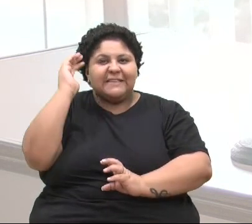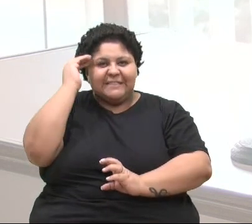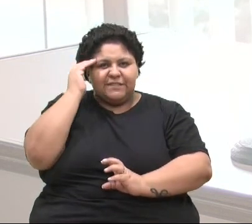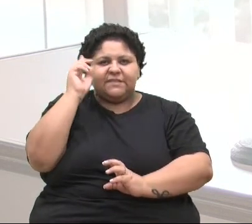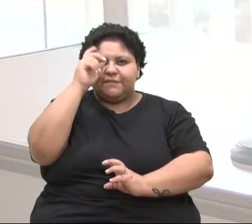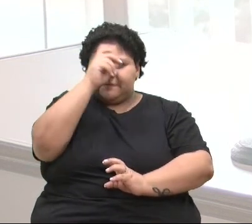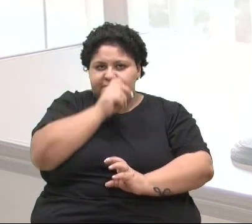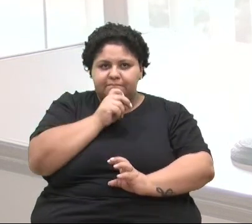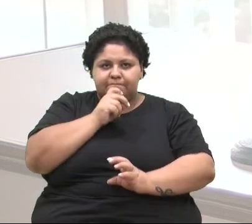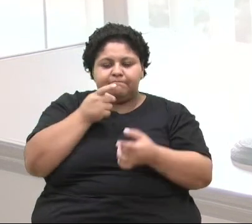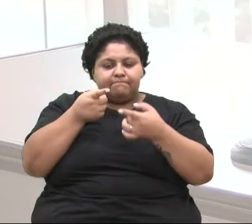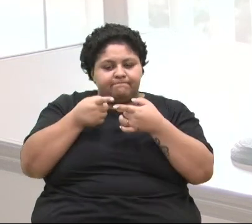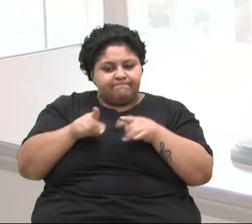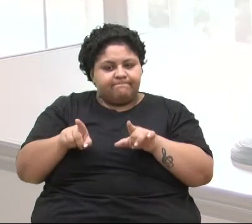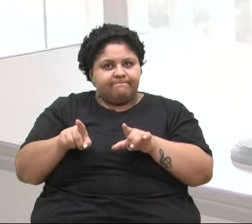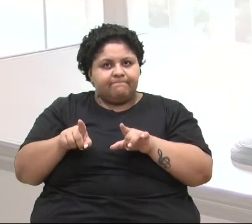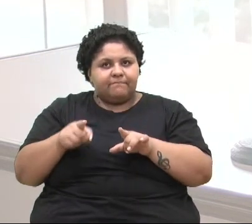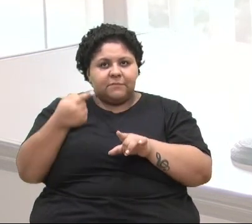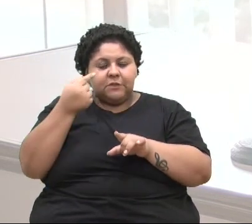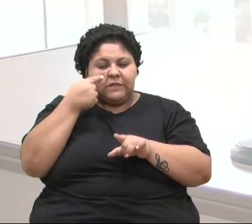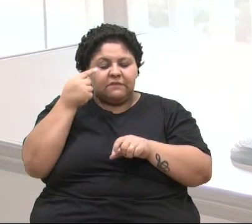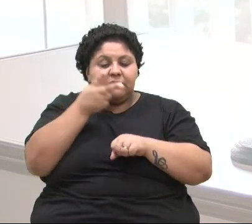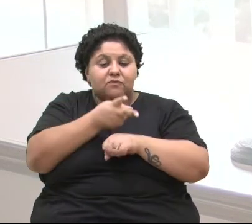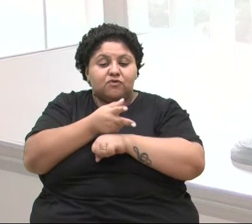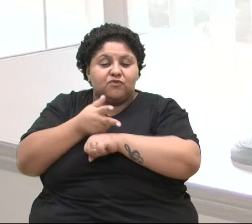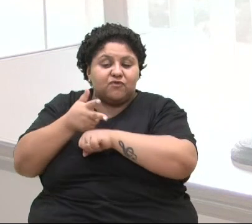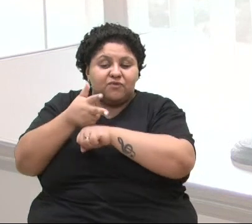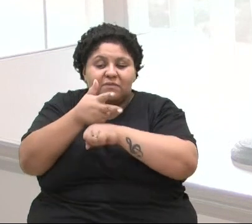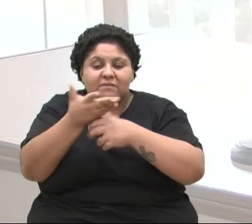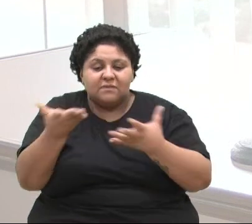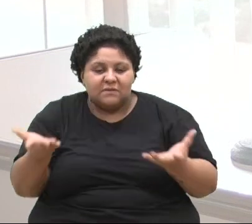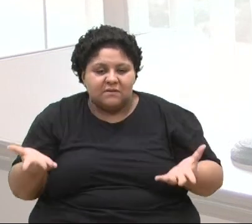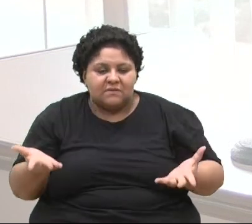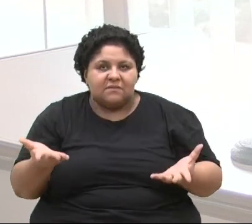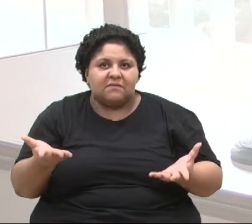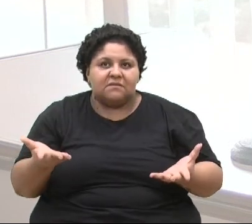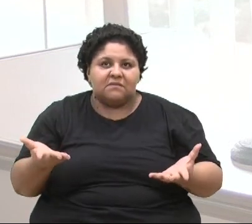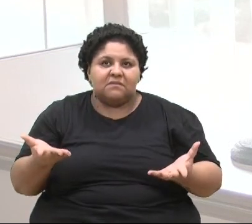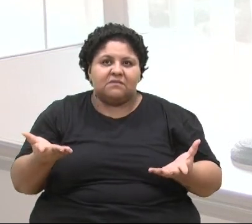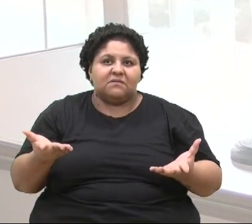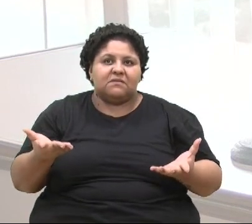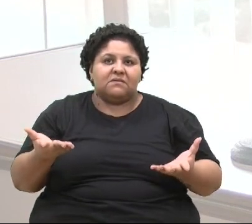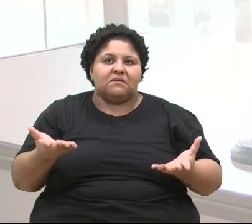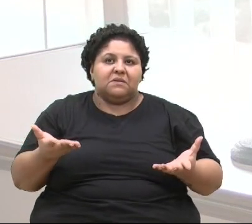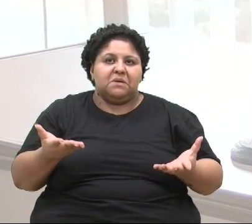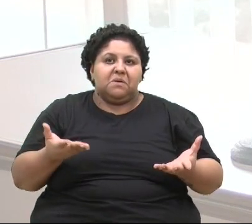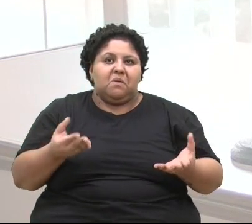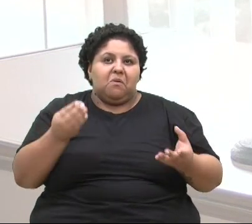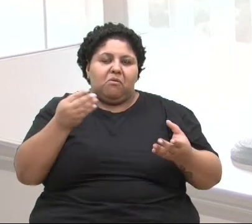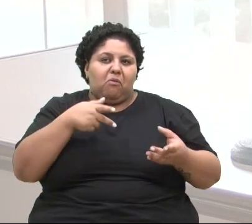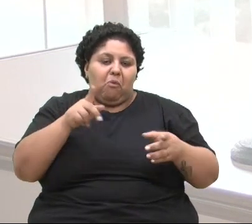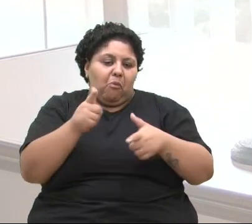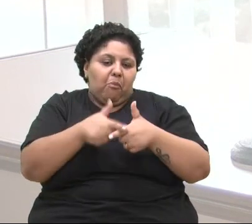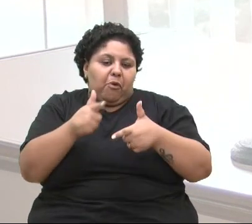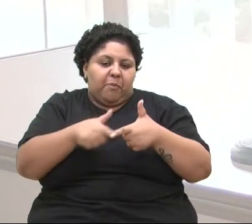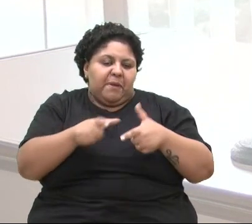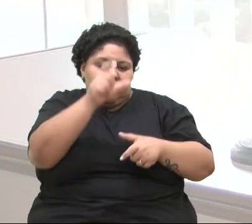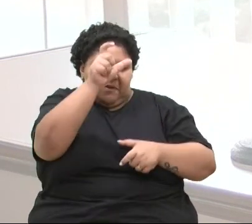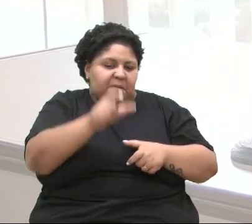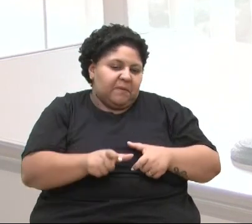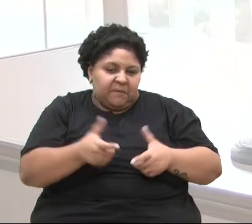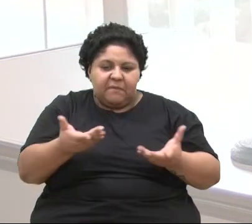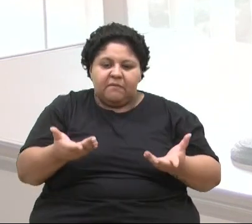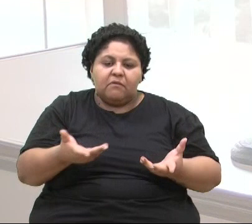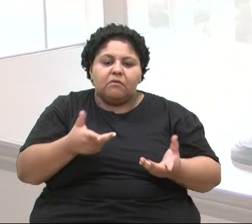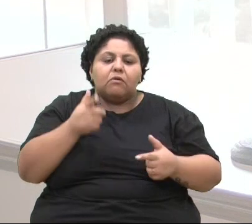difícil, mas aí enquanto vem aqueles vídeos daquela forma e fica um fator desumano ali, fica muito complicado, porque daí eu digo para ele,